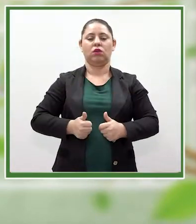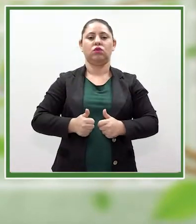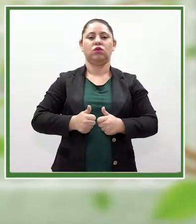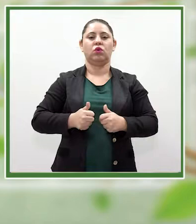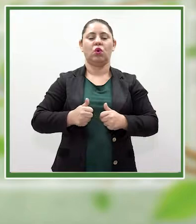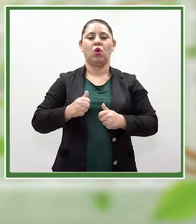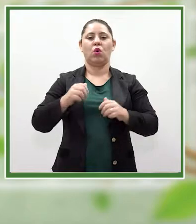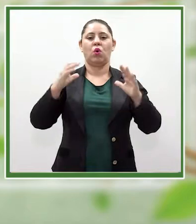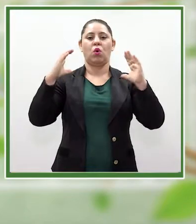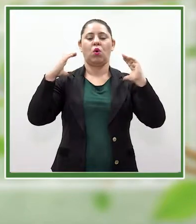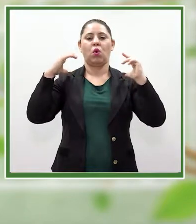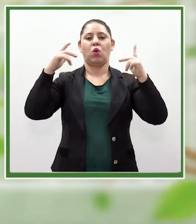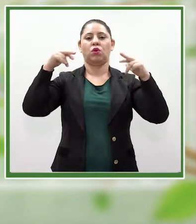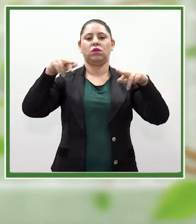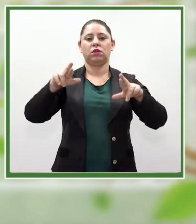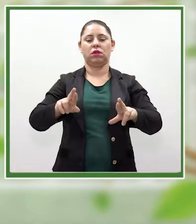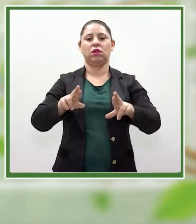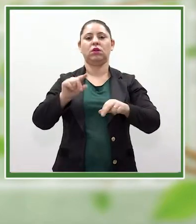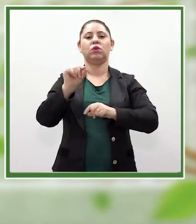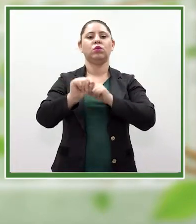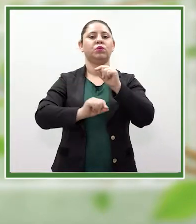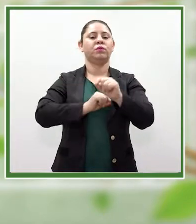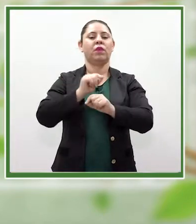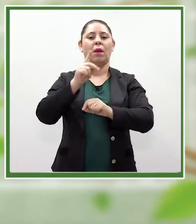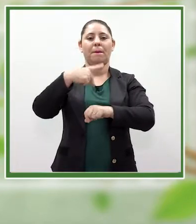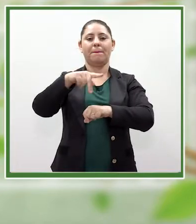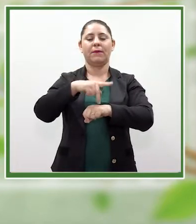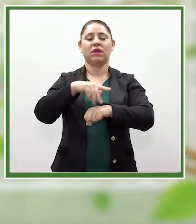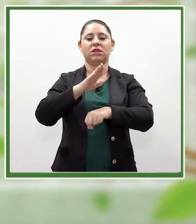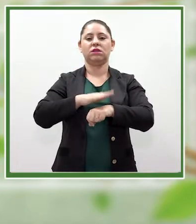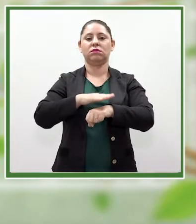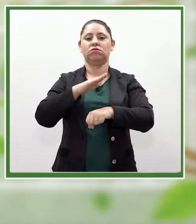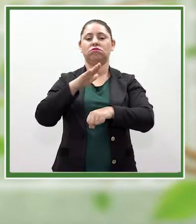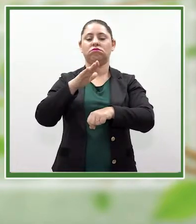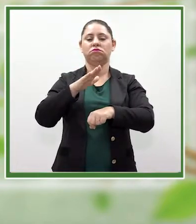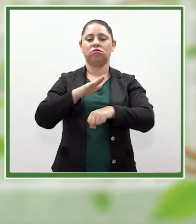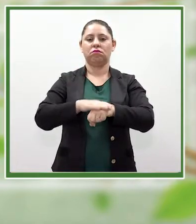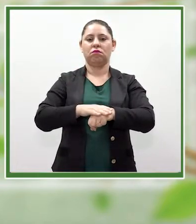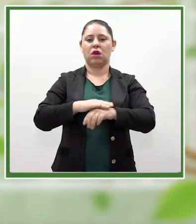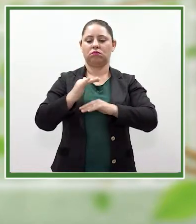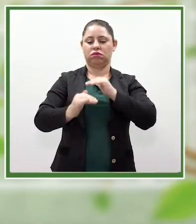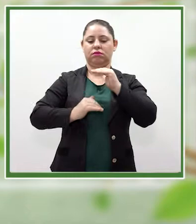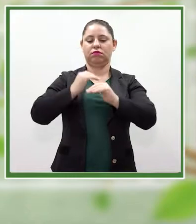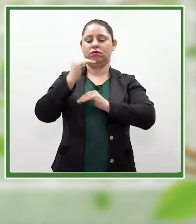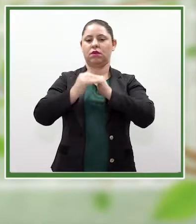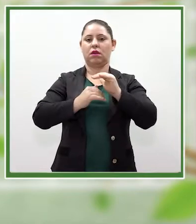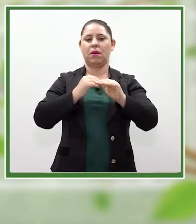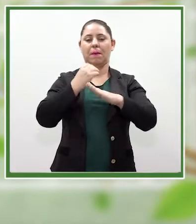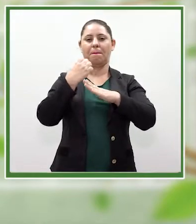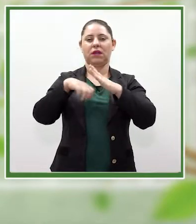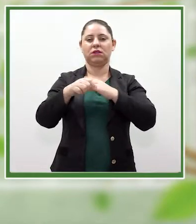país carbono neutro, no caso, a Costa Rica é o país mais avançado nessa linha, né? Então,